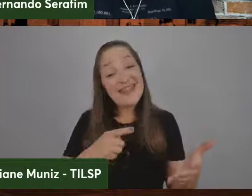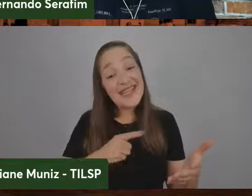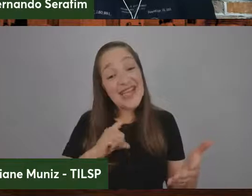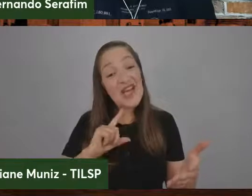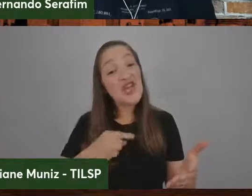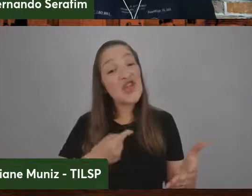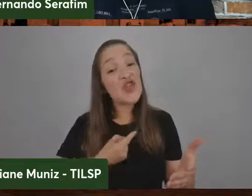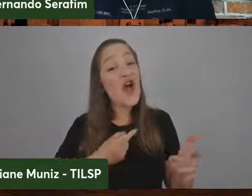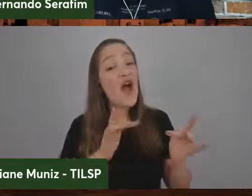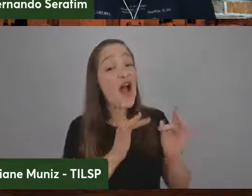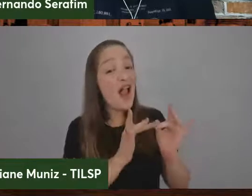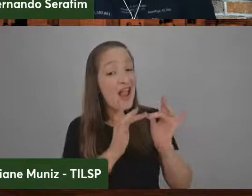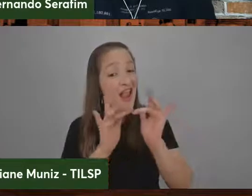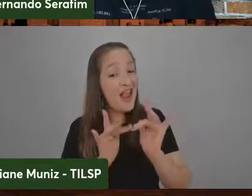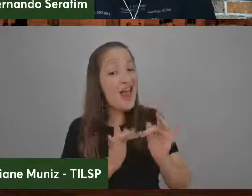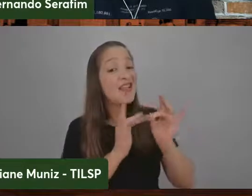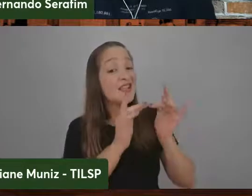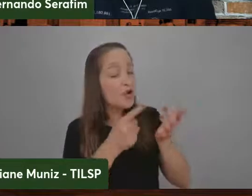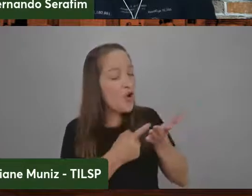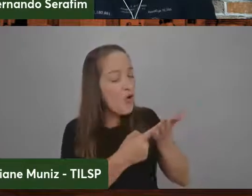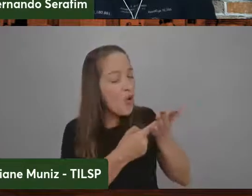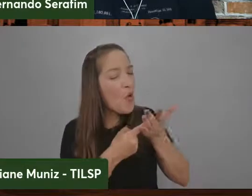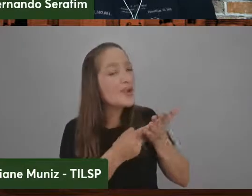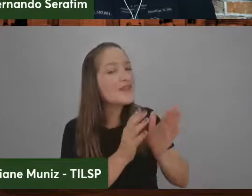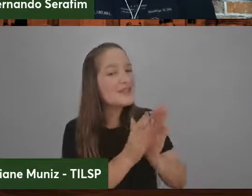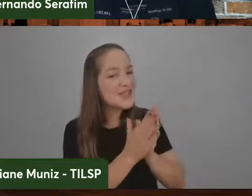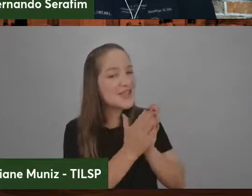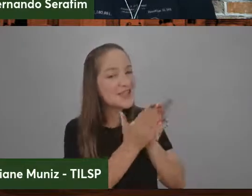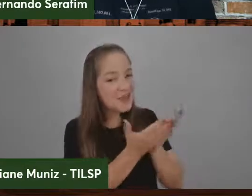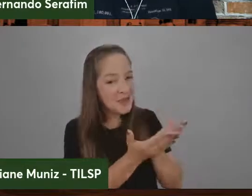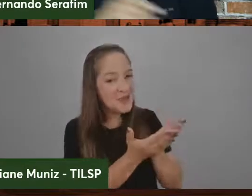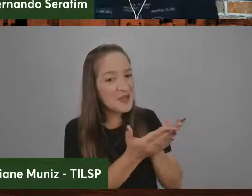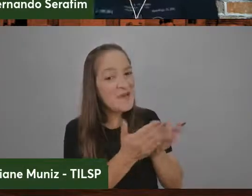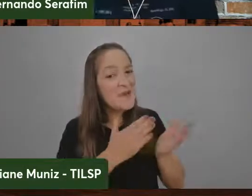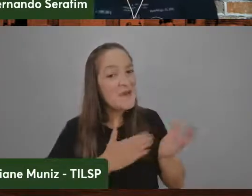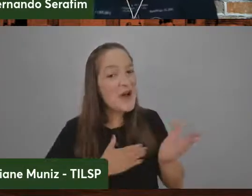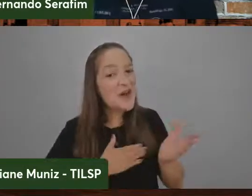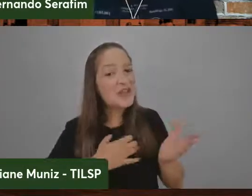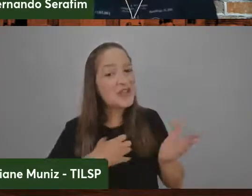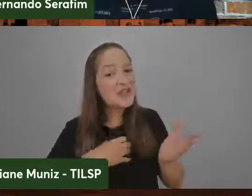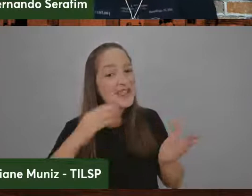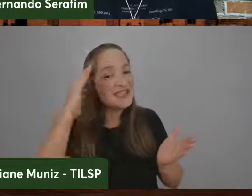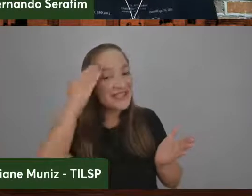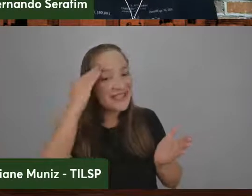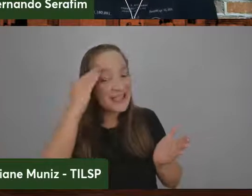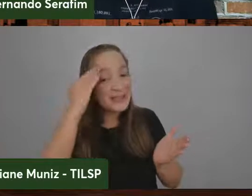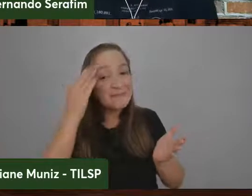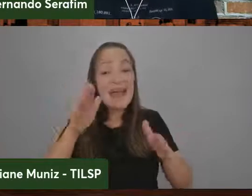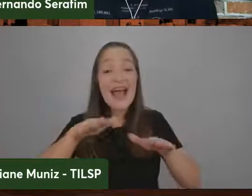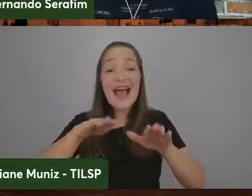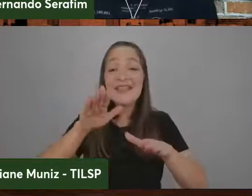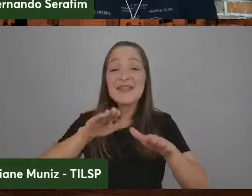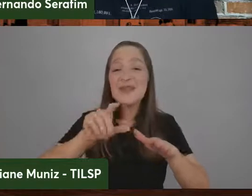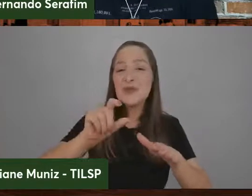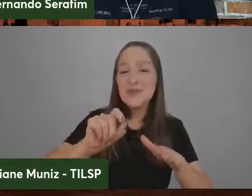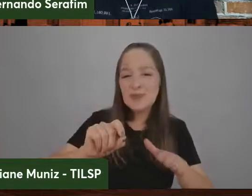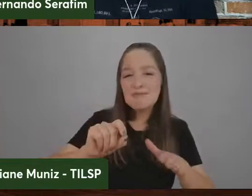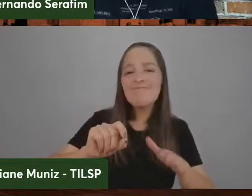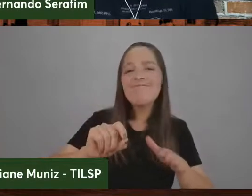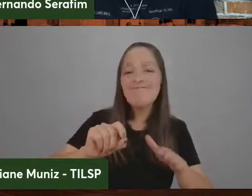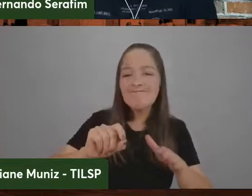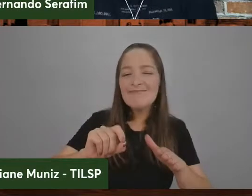nossa relação desse contrato com a obra, e muitas vezes tem essa superinterpretação que a gente dá para a obra,